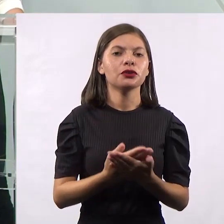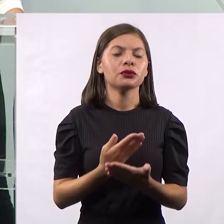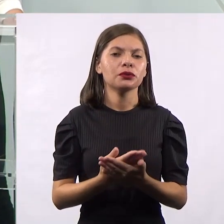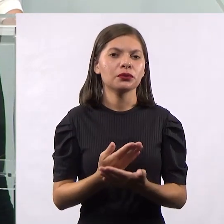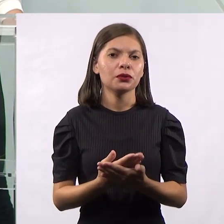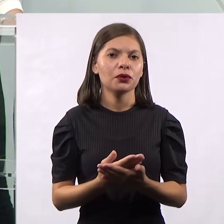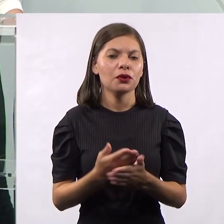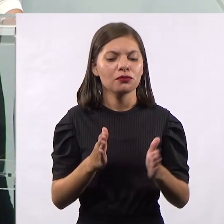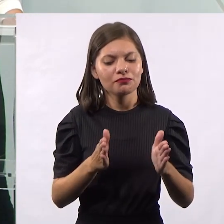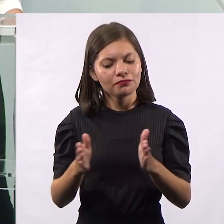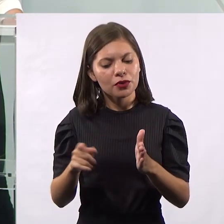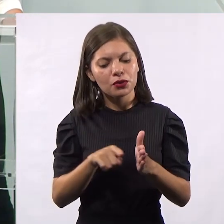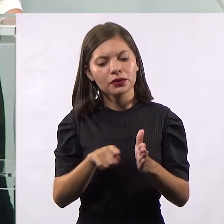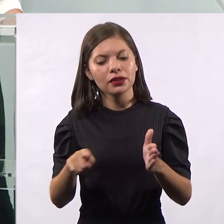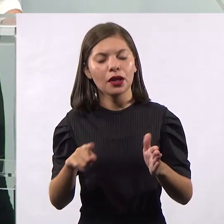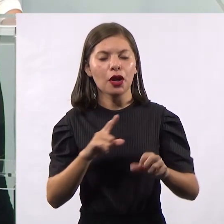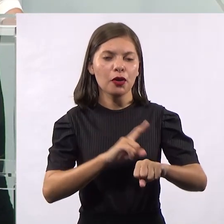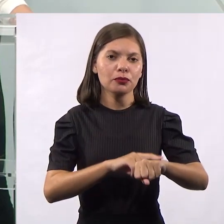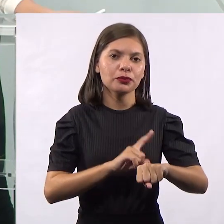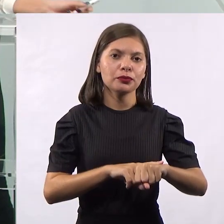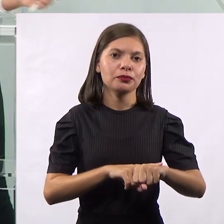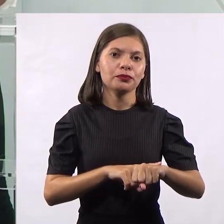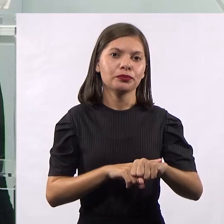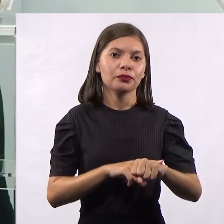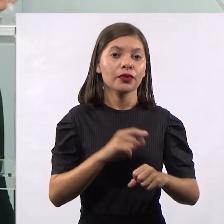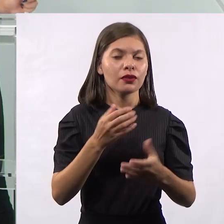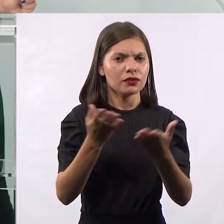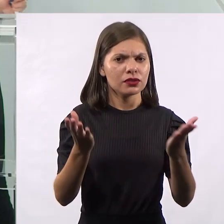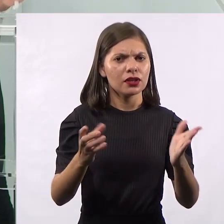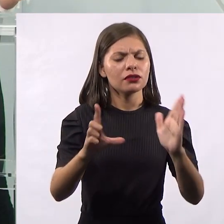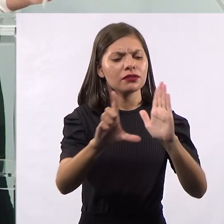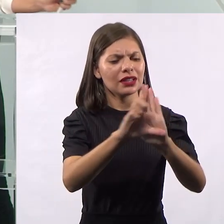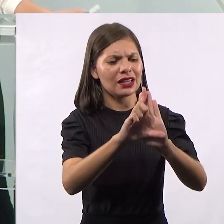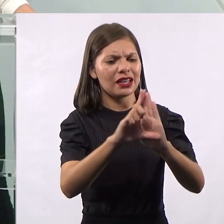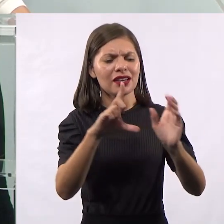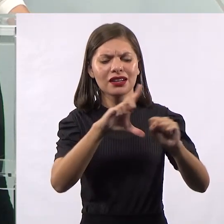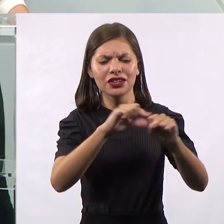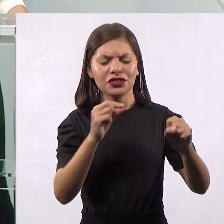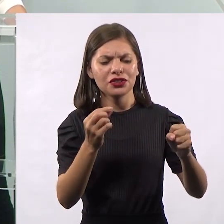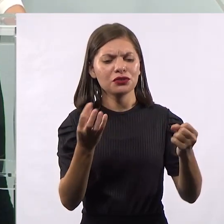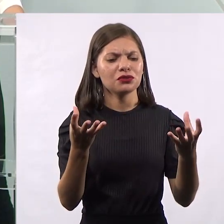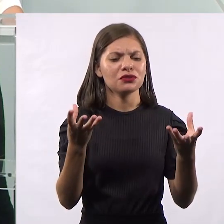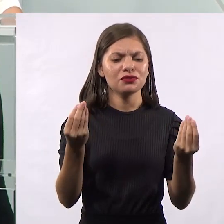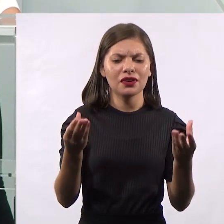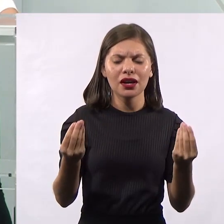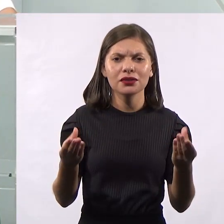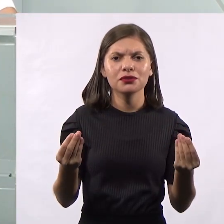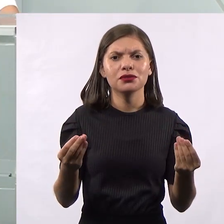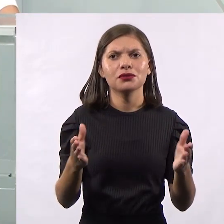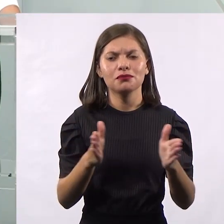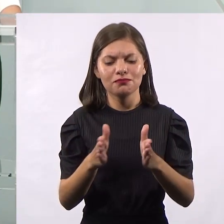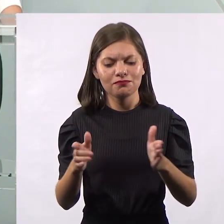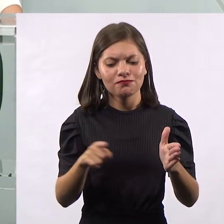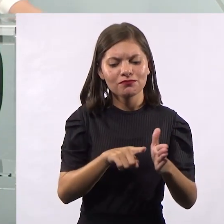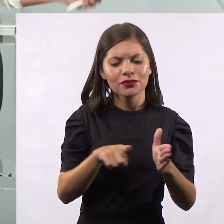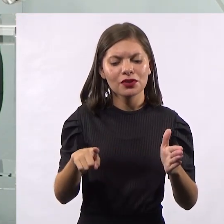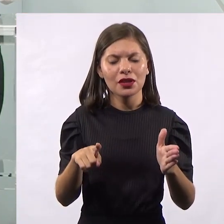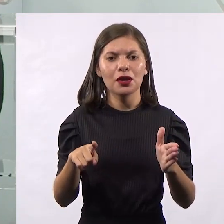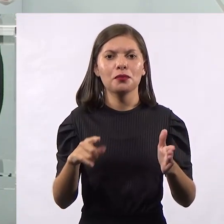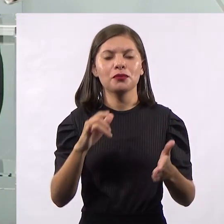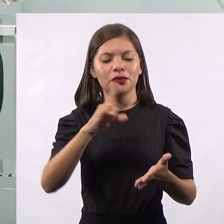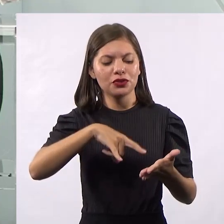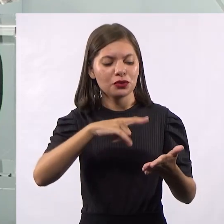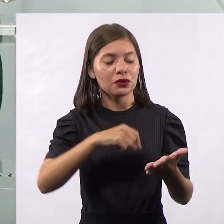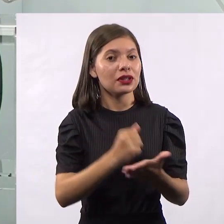viu essa duração do contrato, vocês vão ver que na lei tem outros artigos que vão falar sobre a duração do contrato.